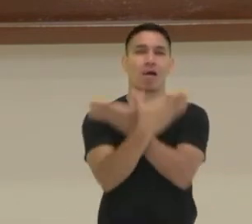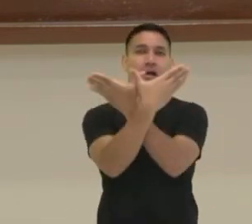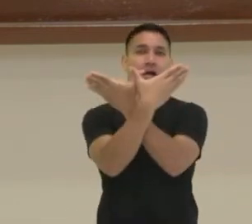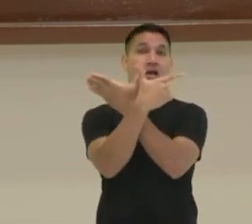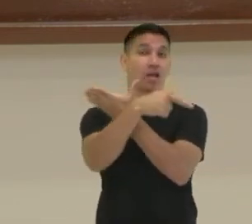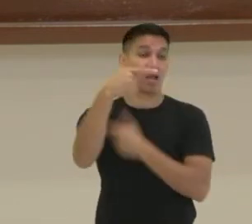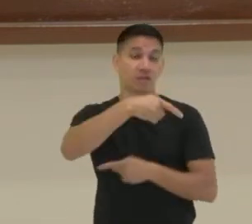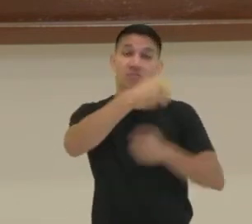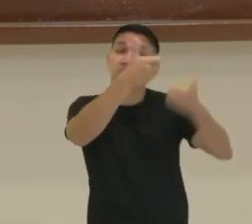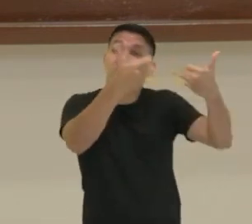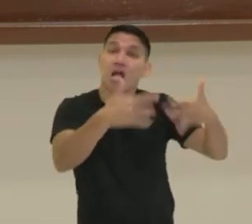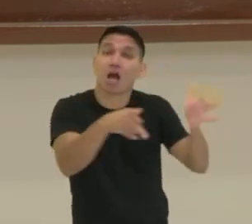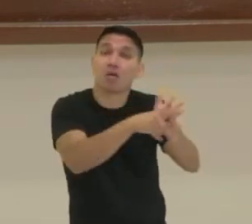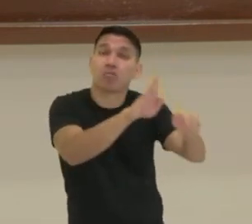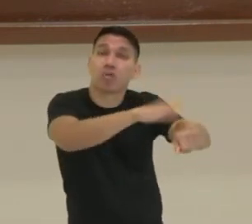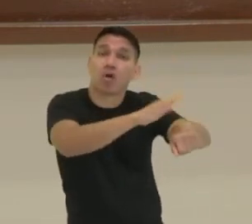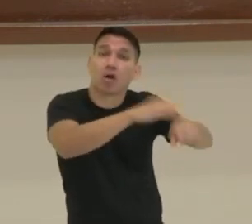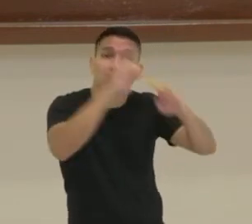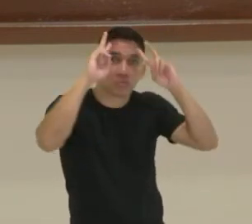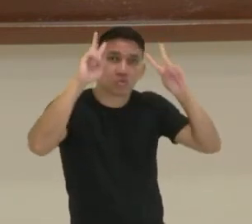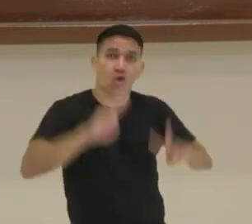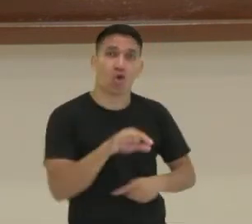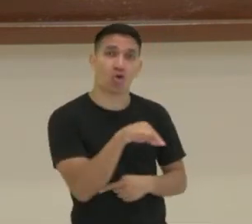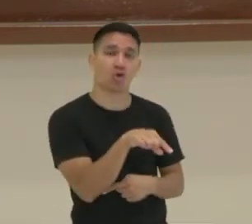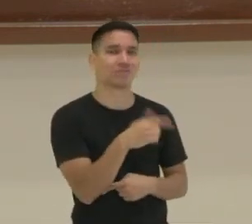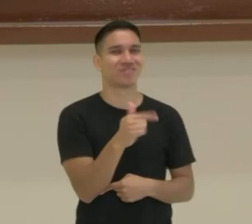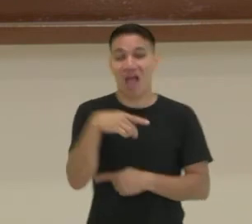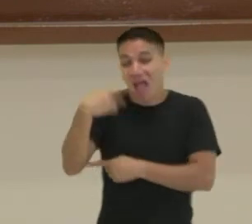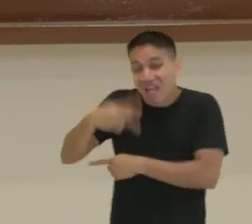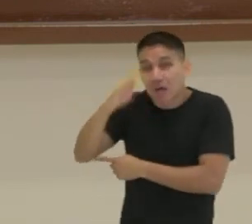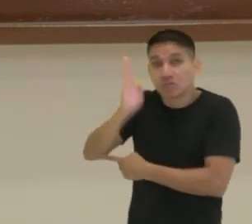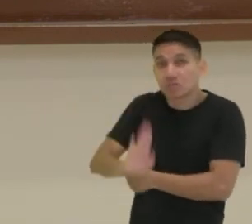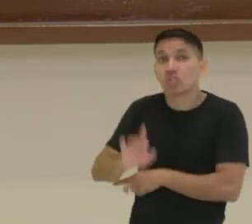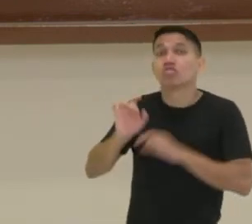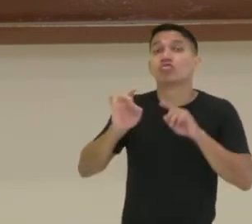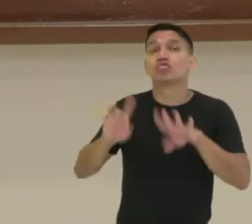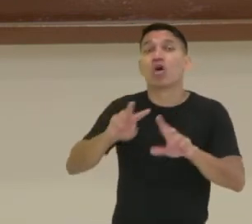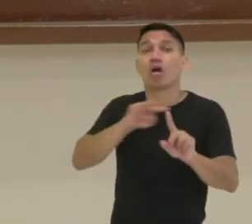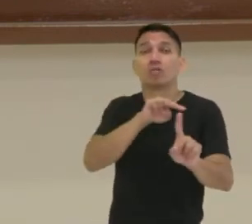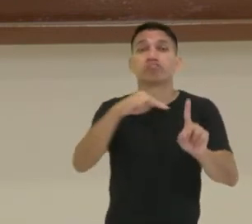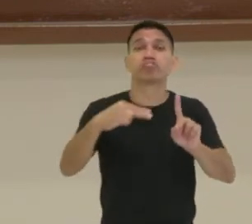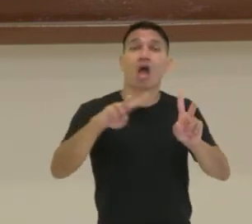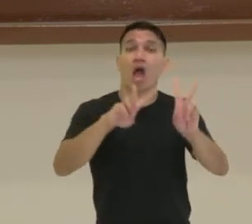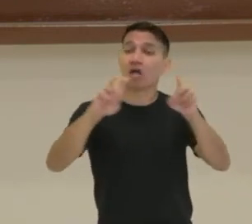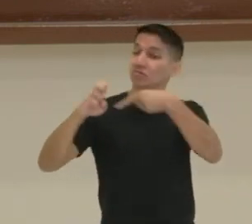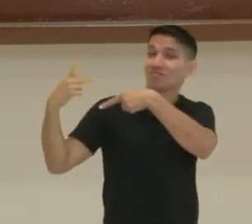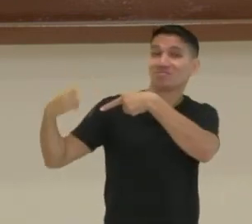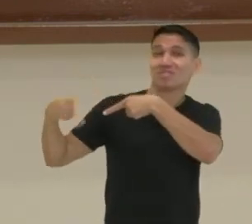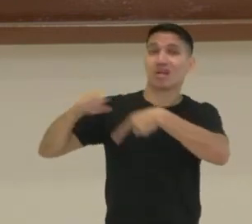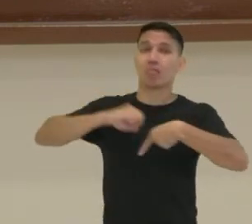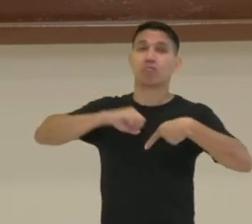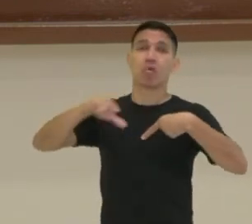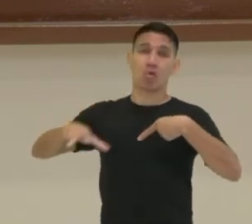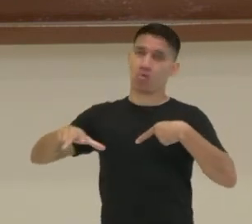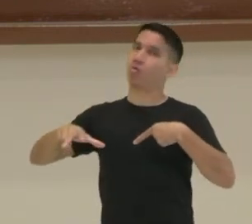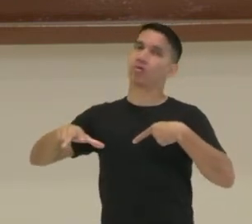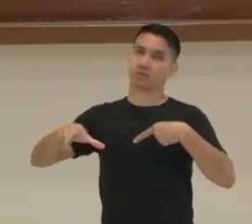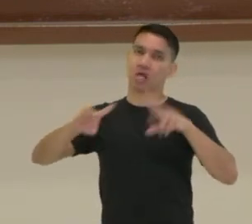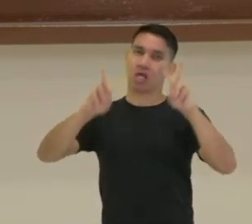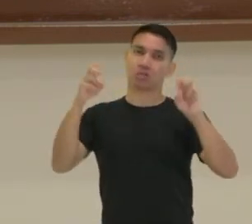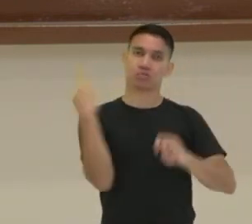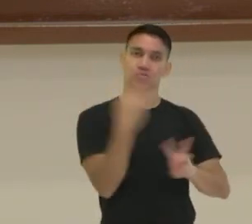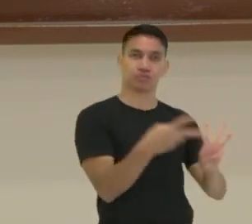sua história. Então, aqui no Brasil, só vai ter a percepção dos portugueses a respeito dos